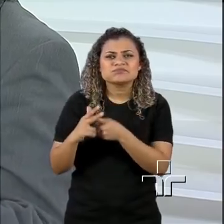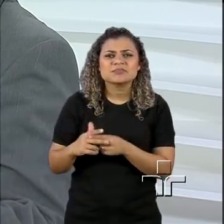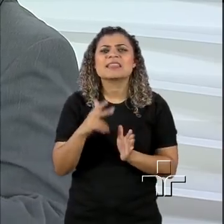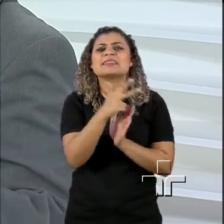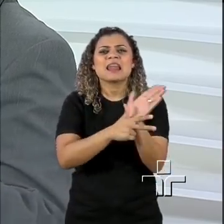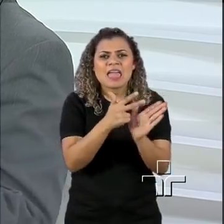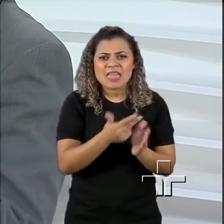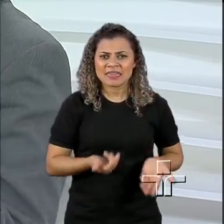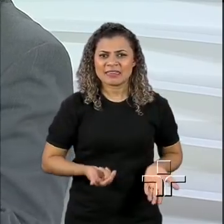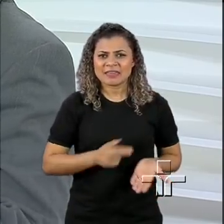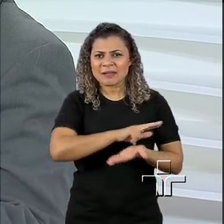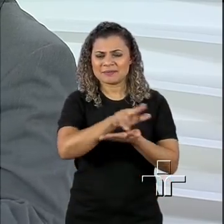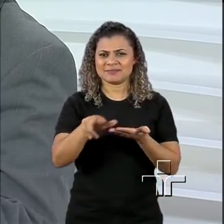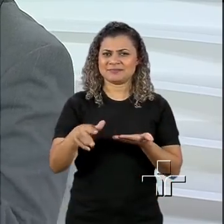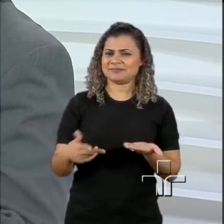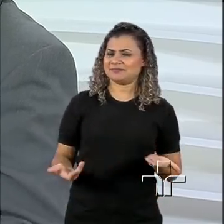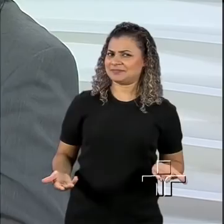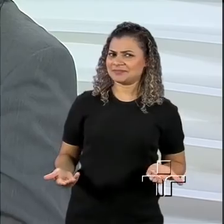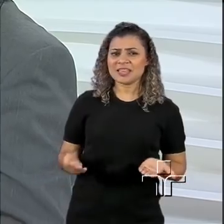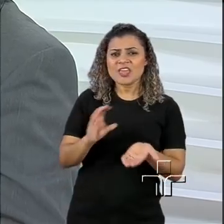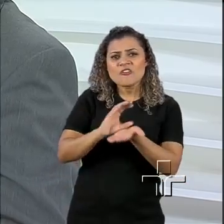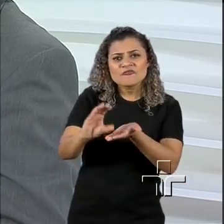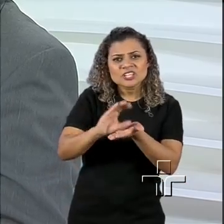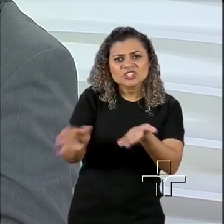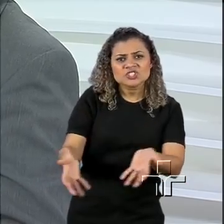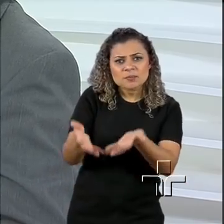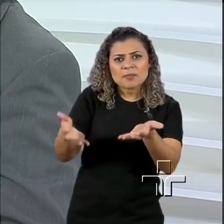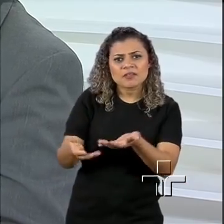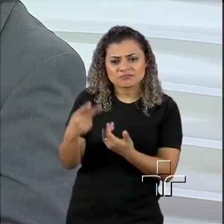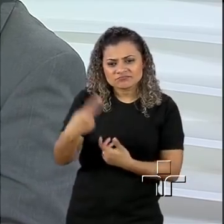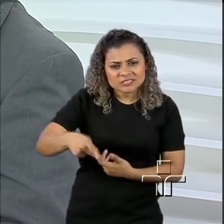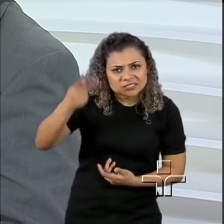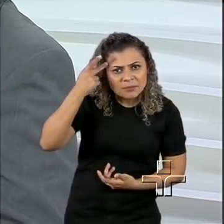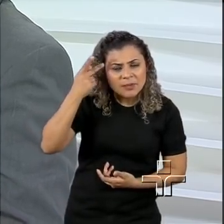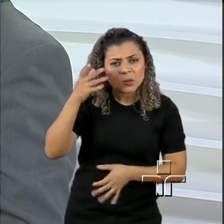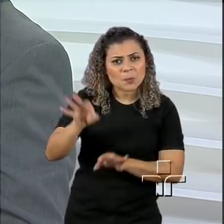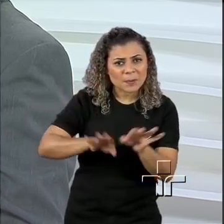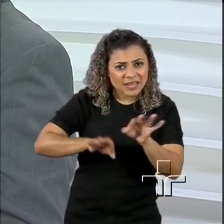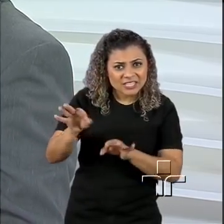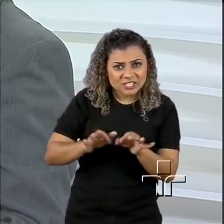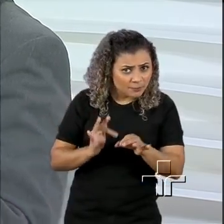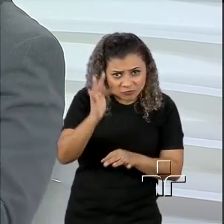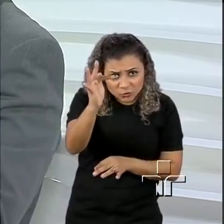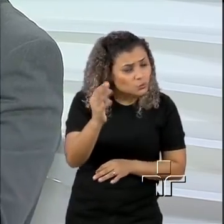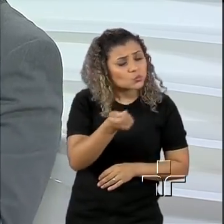você olhar a ausência de investimento no estado de São Paulo de forma planejada, mais longo